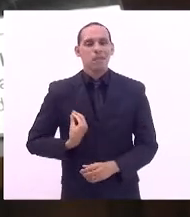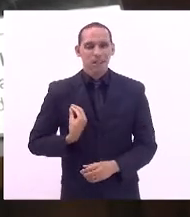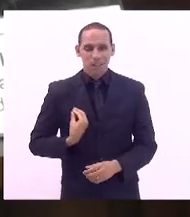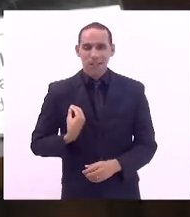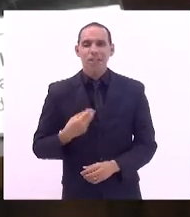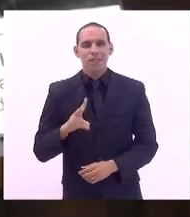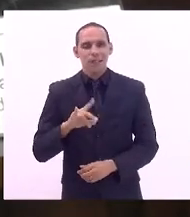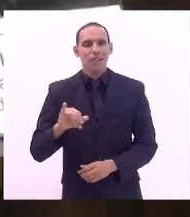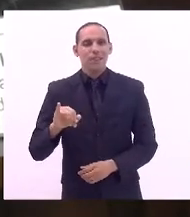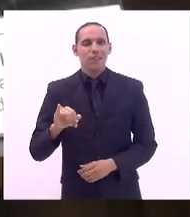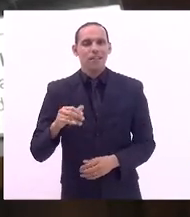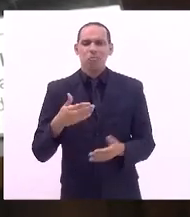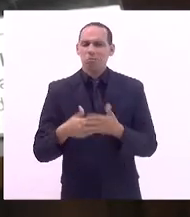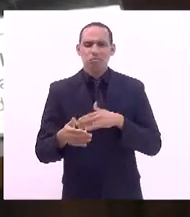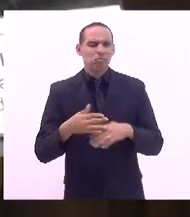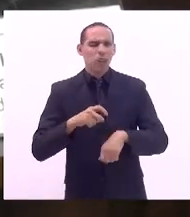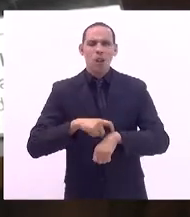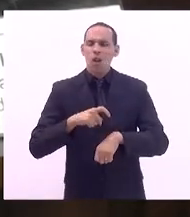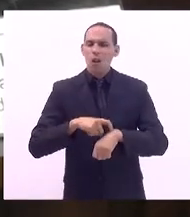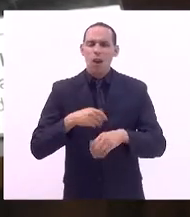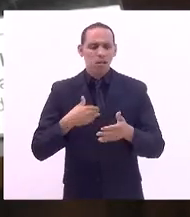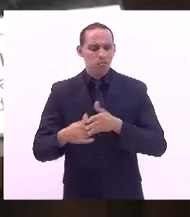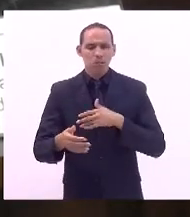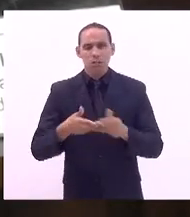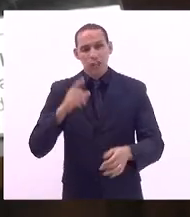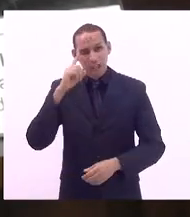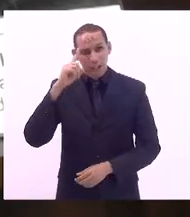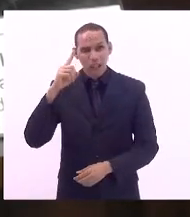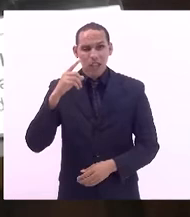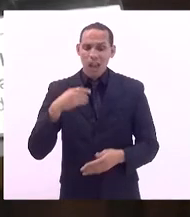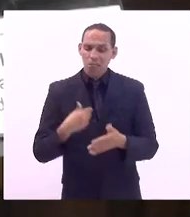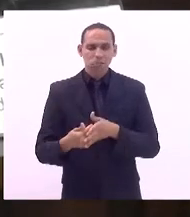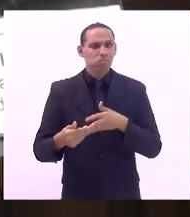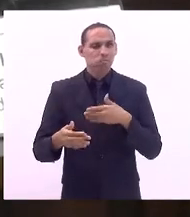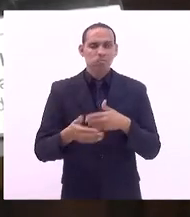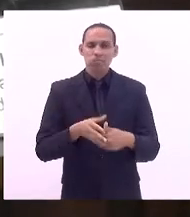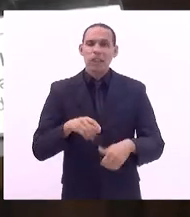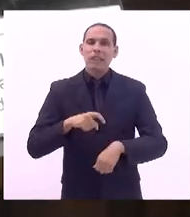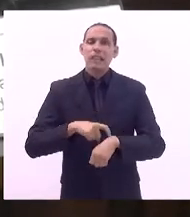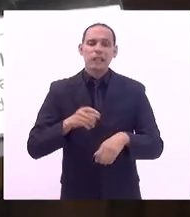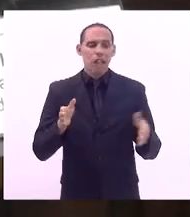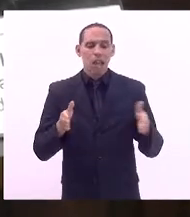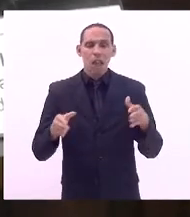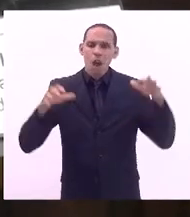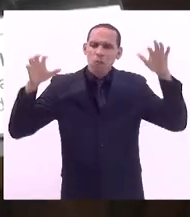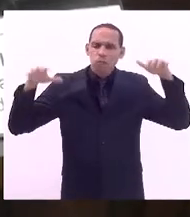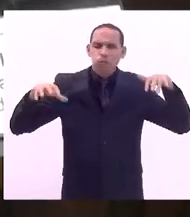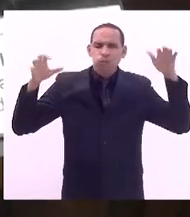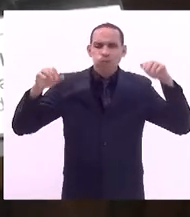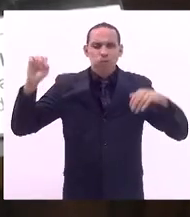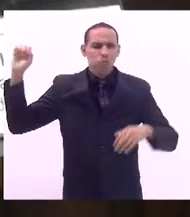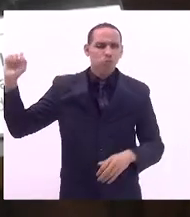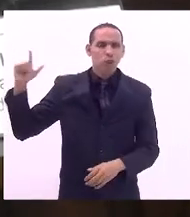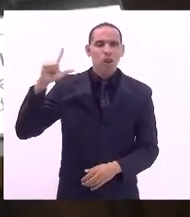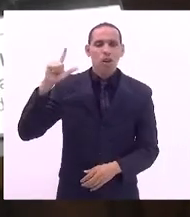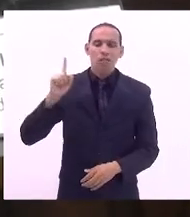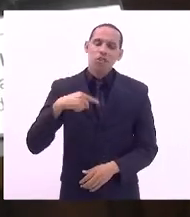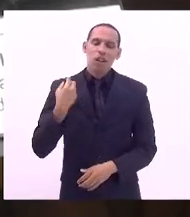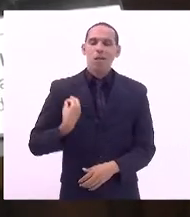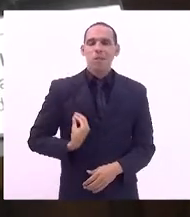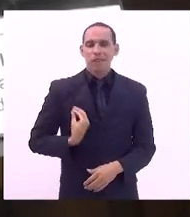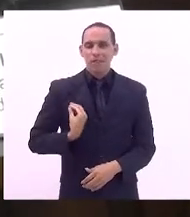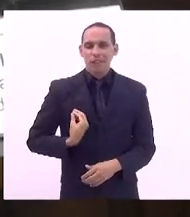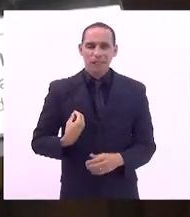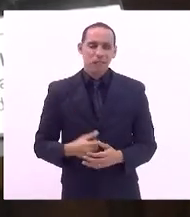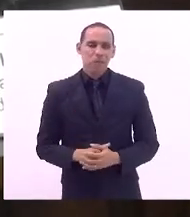não importa a hora não importa o dia não importa o tempo se tá chovendo se tá sol nós